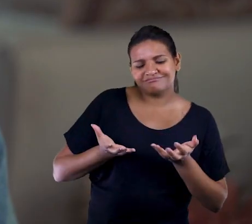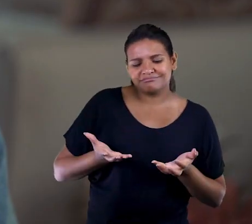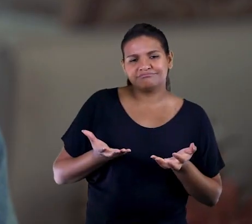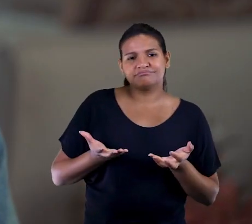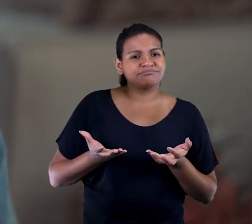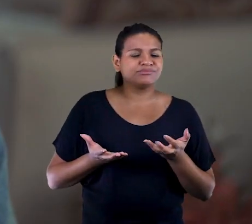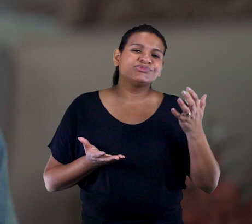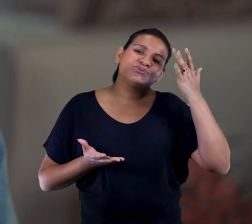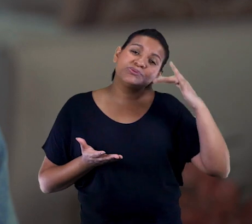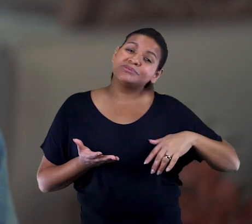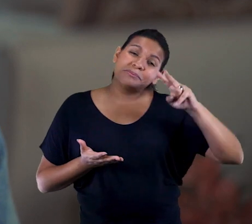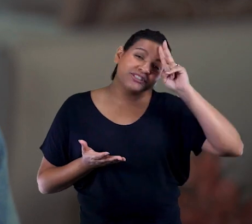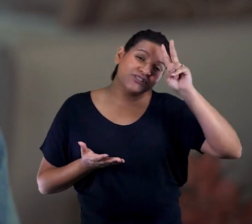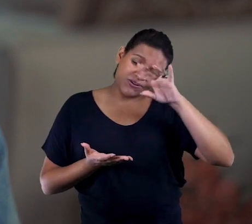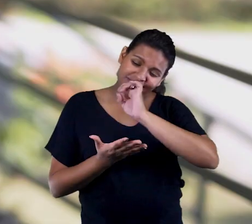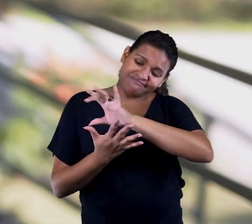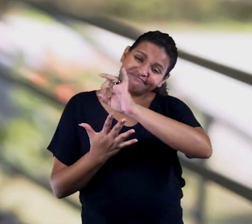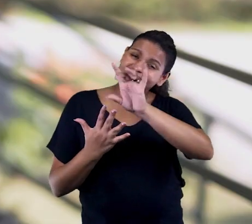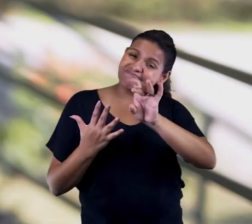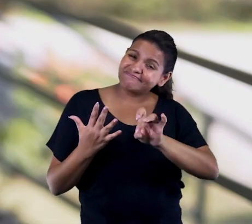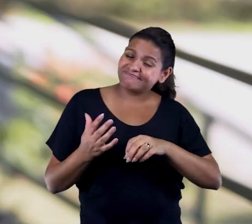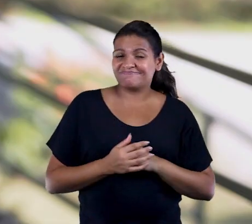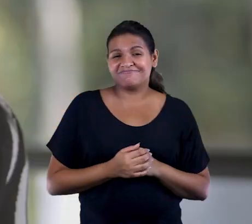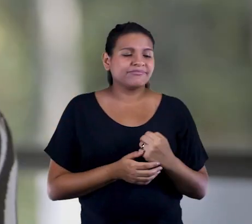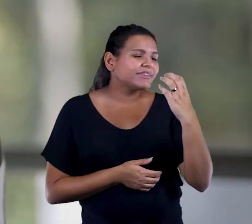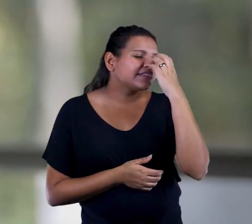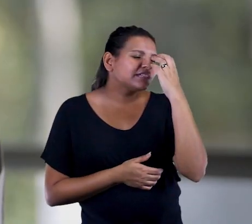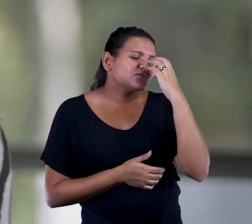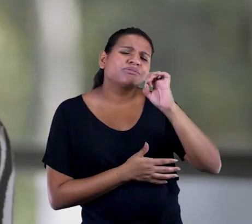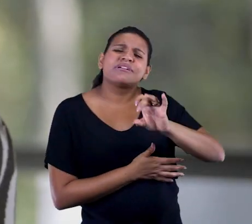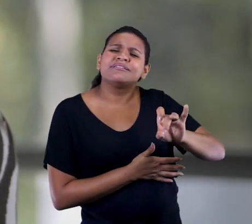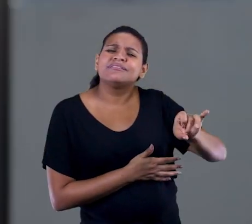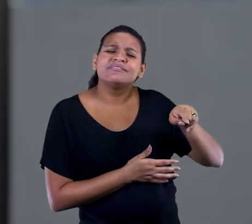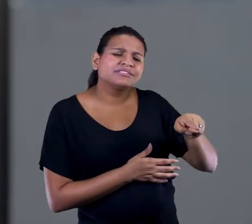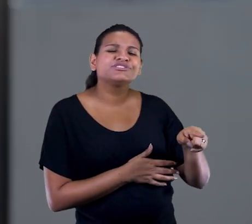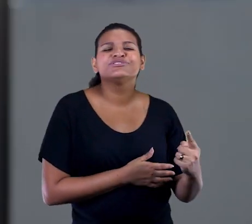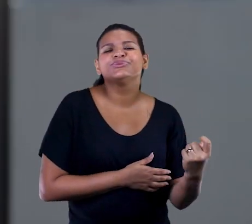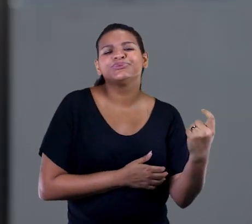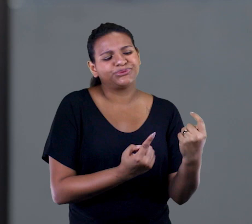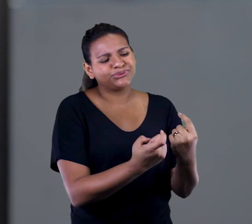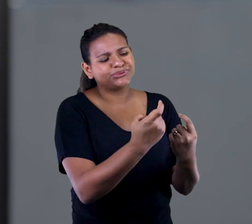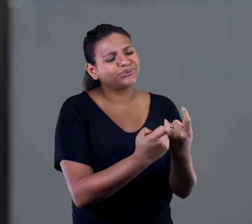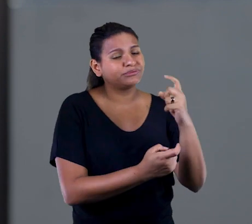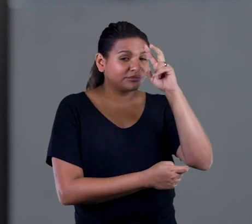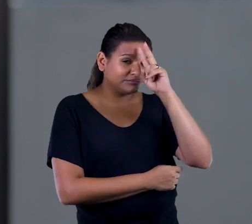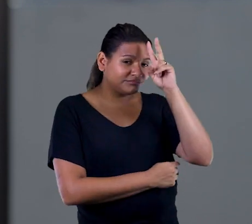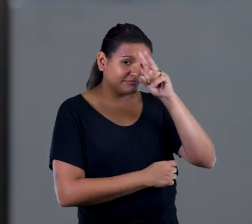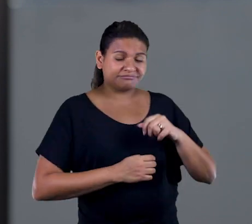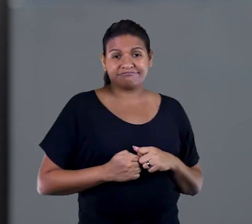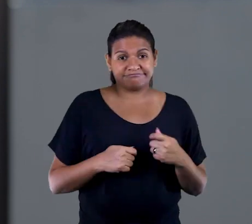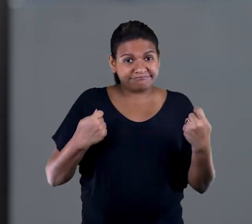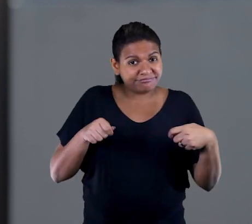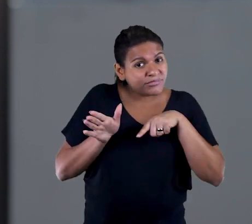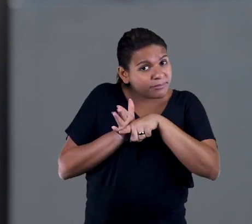pensar na história desse gato. Cada cachorro é único, cada cachorro tem sua história. Caso, você queira